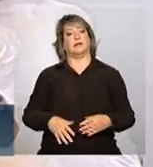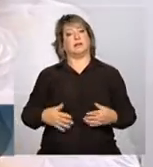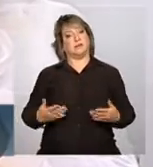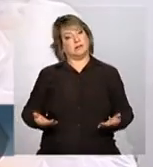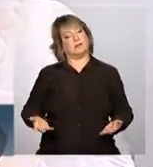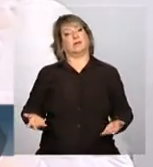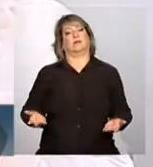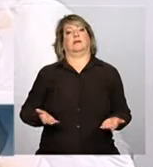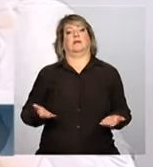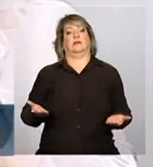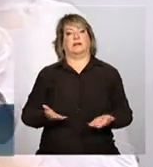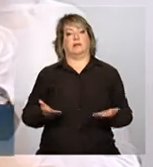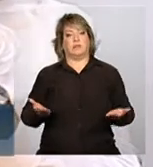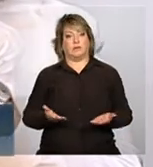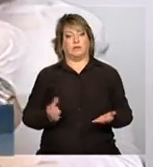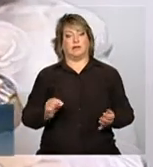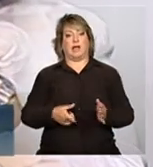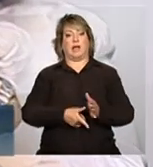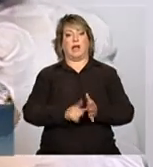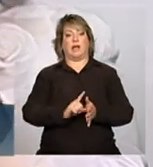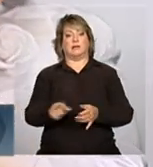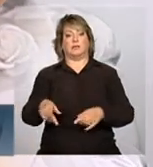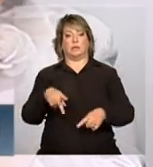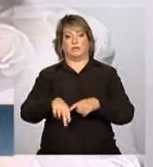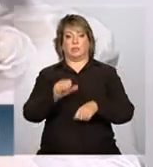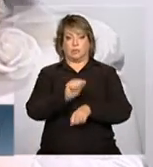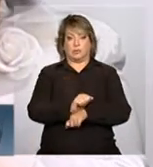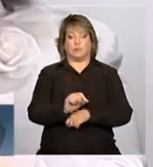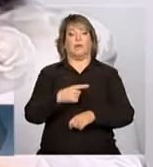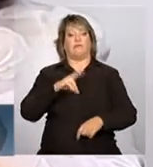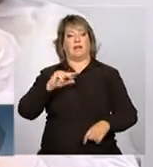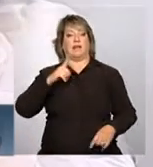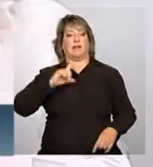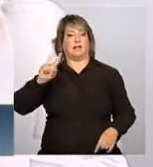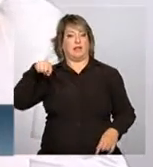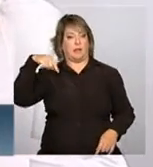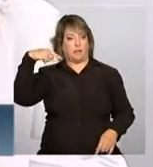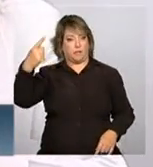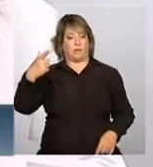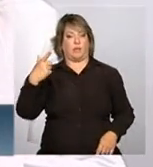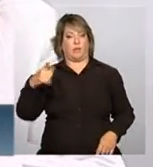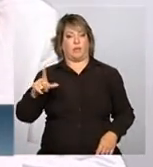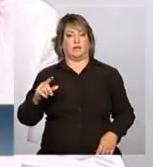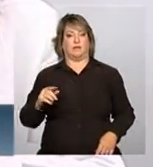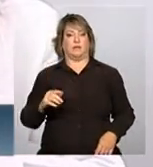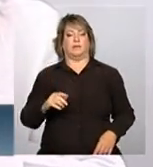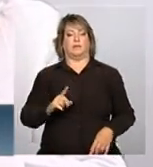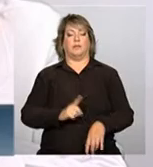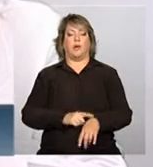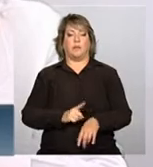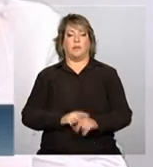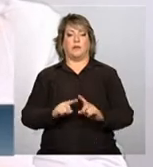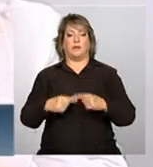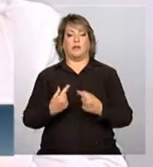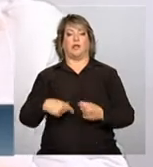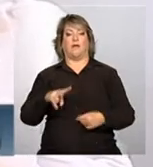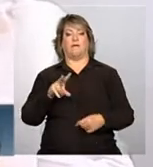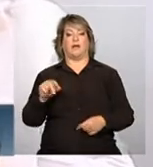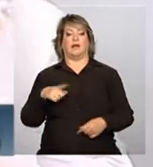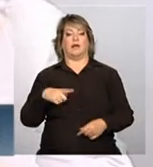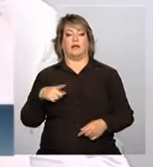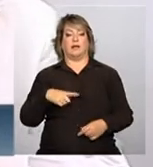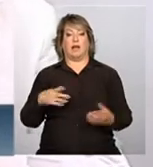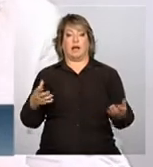agora, antes do brunch, para ter a outra fase, outro momento, nós vamos ao